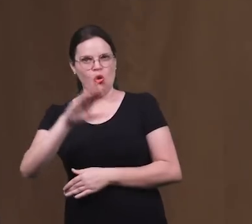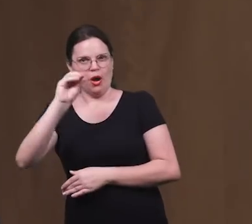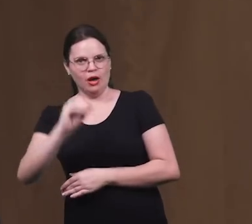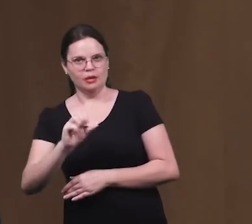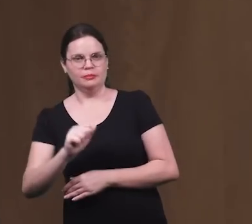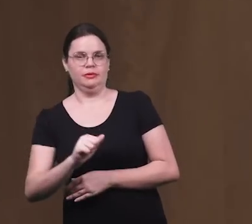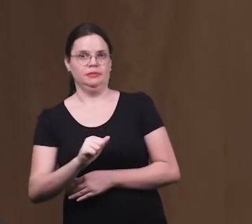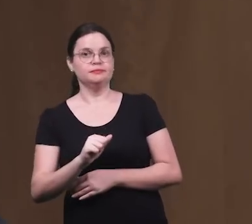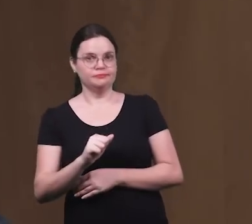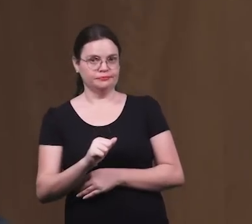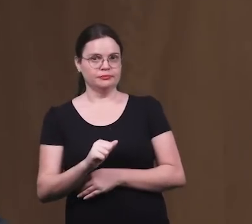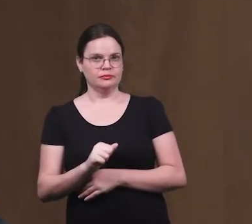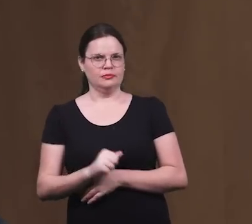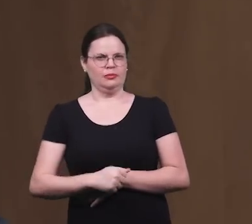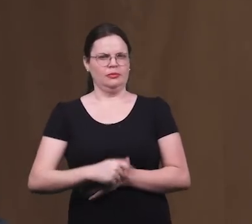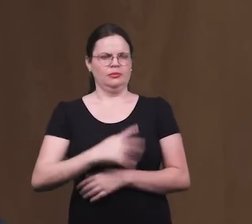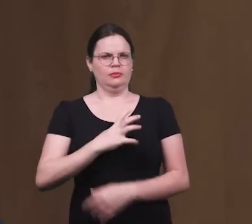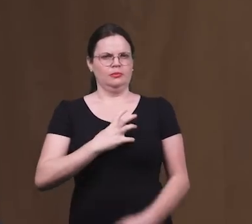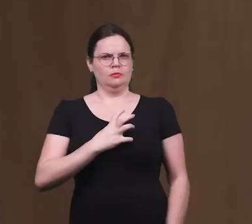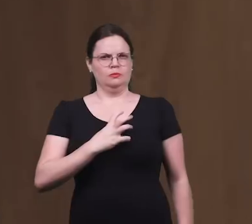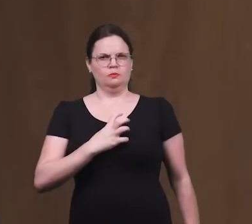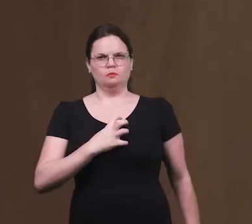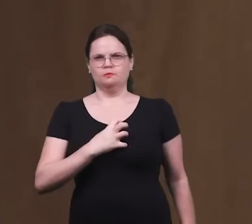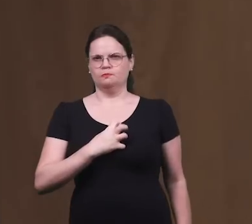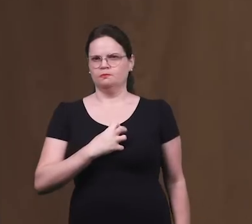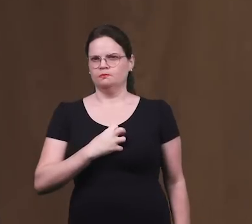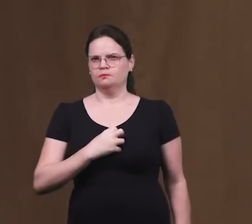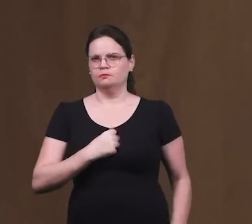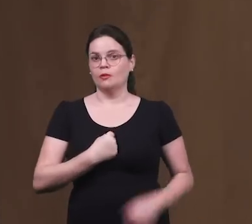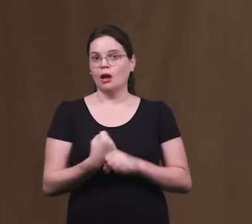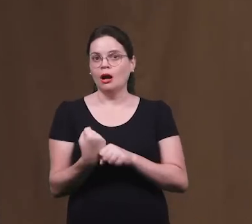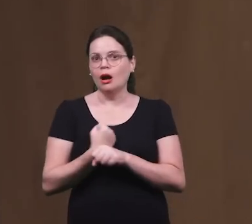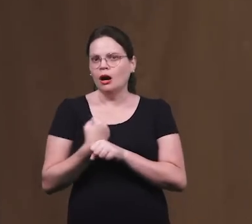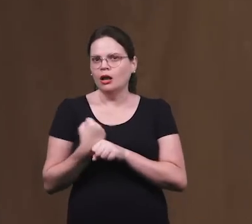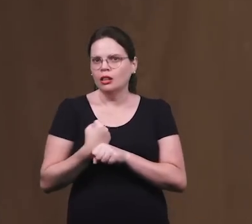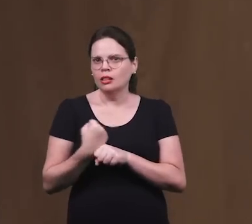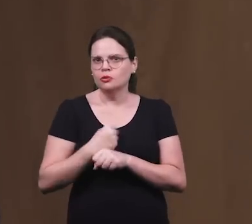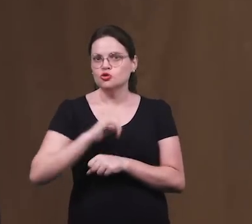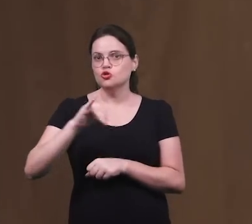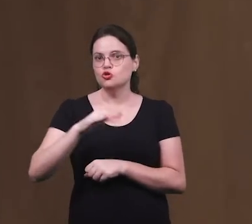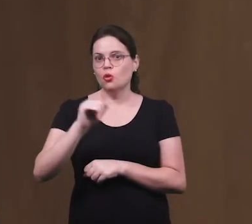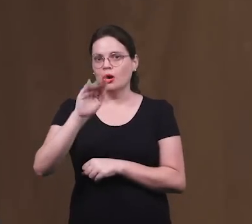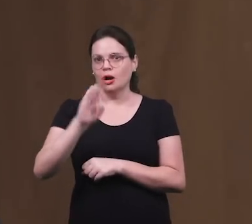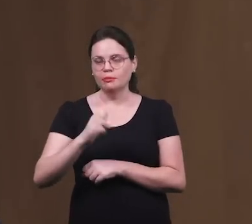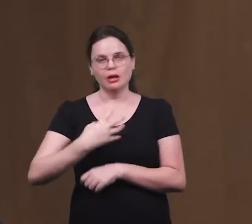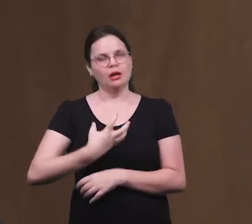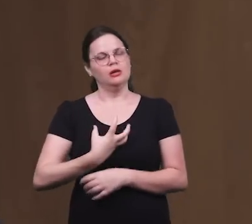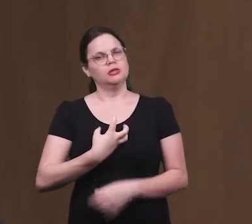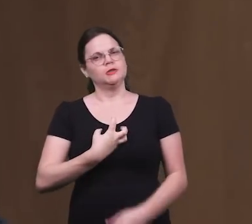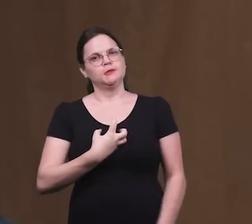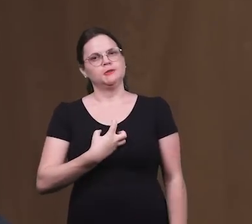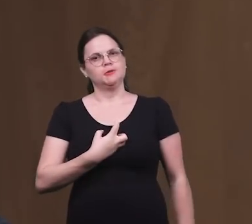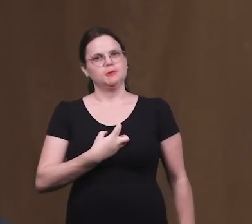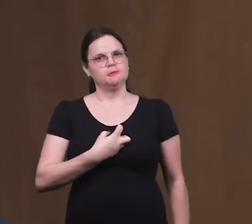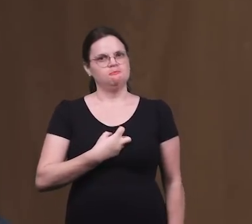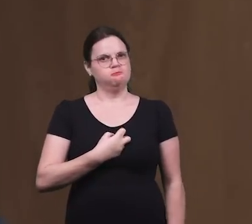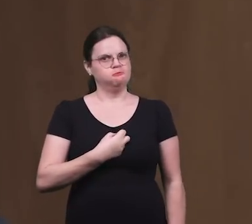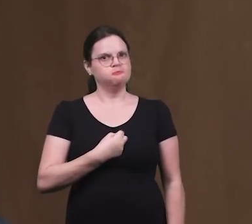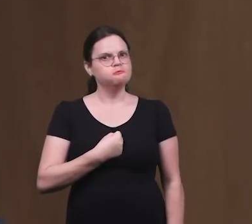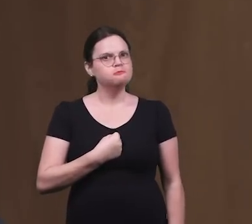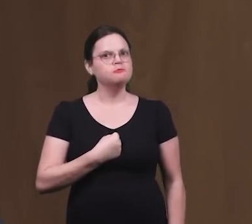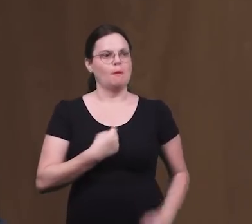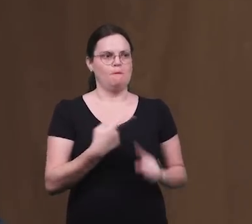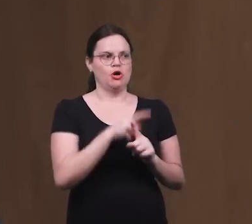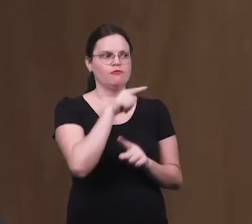e o matou. Joabe guardou essa mágoa por anos. Por anos. E essa